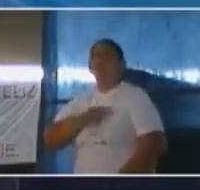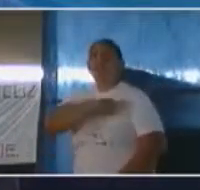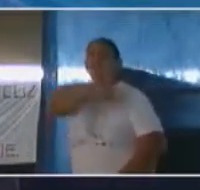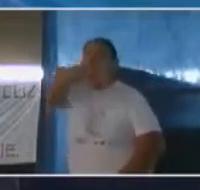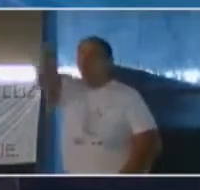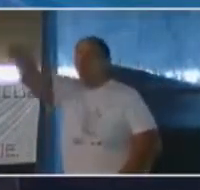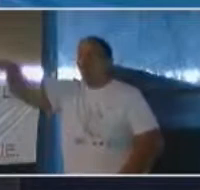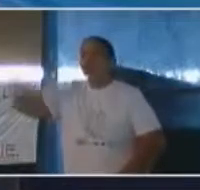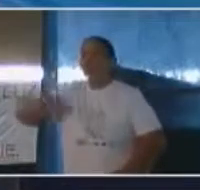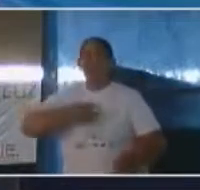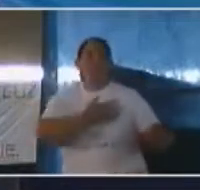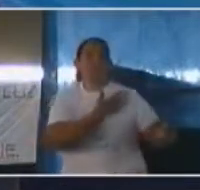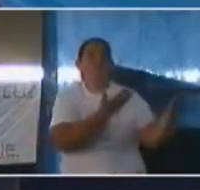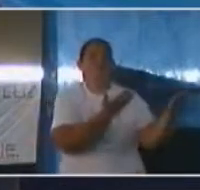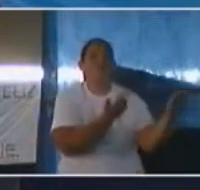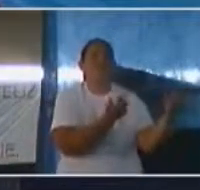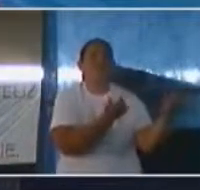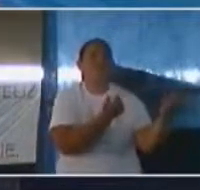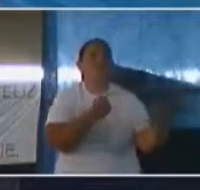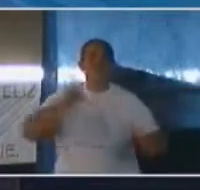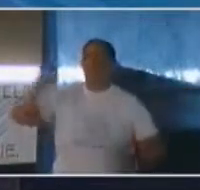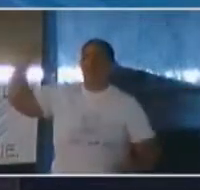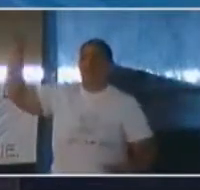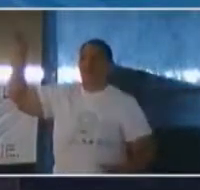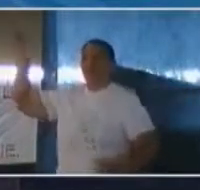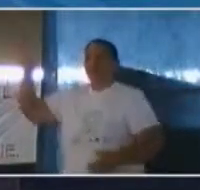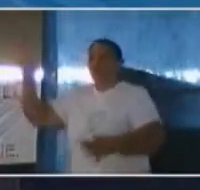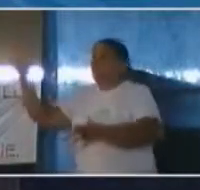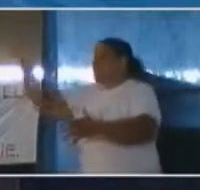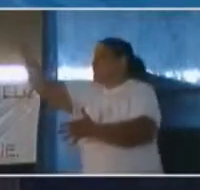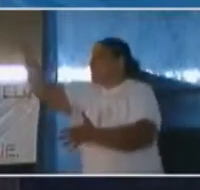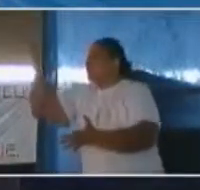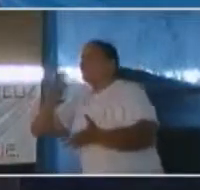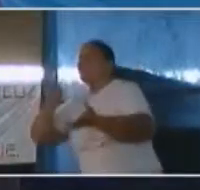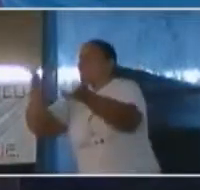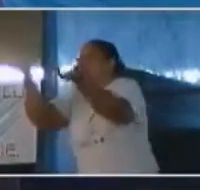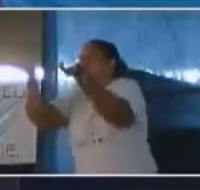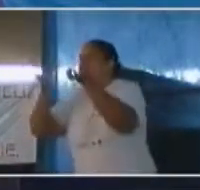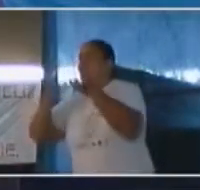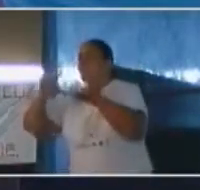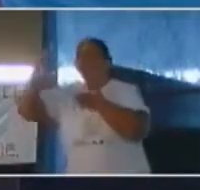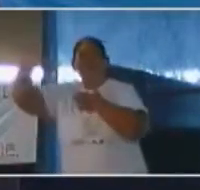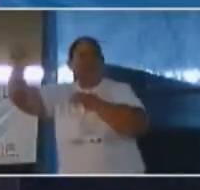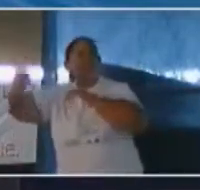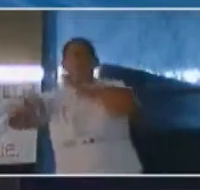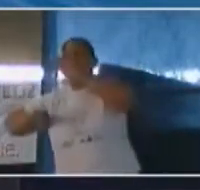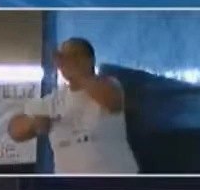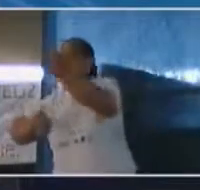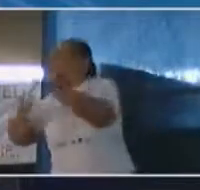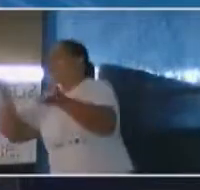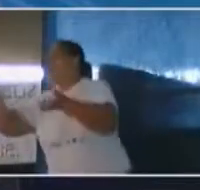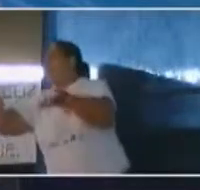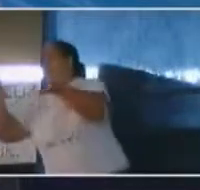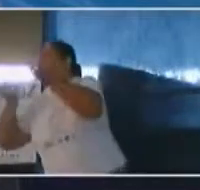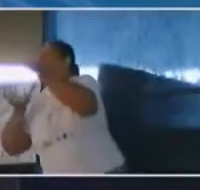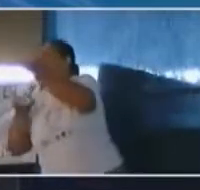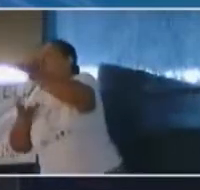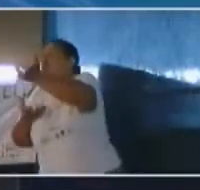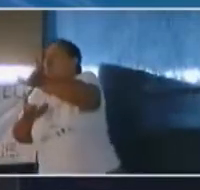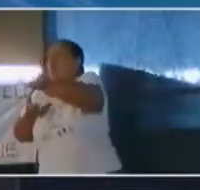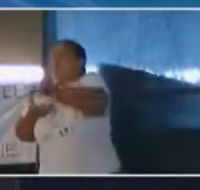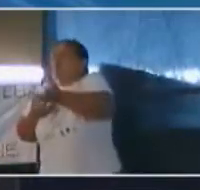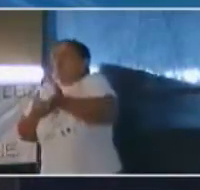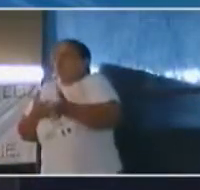Todos nós, estamos em busca de alguma coisa. Para alguns de nós, talvez a gente leve tempo para